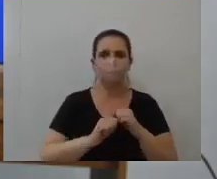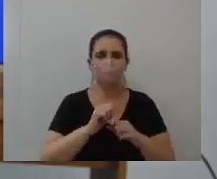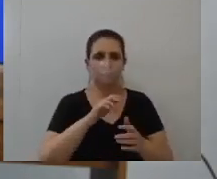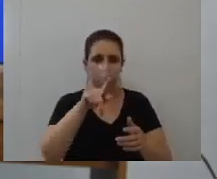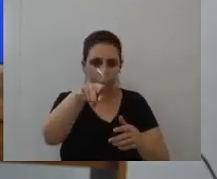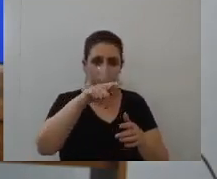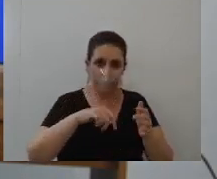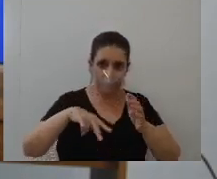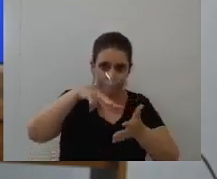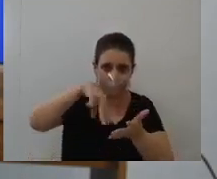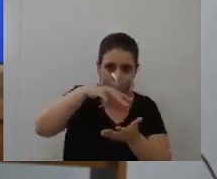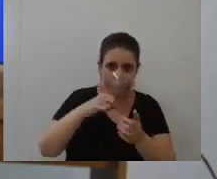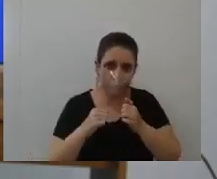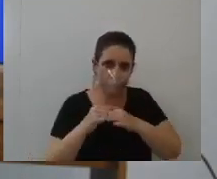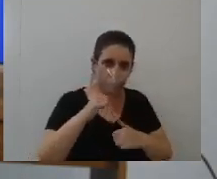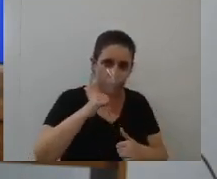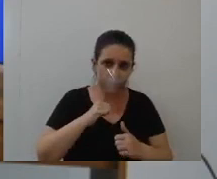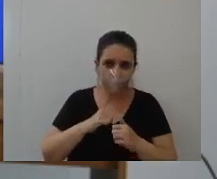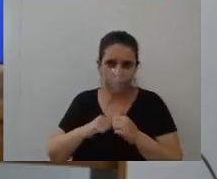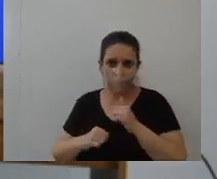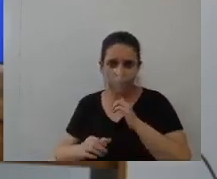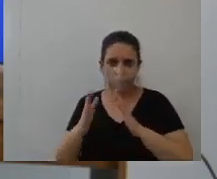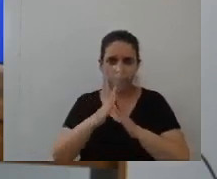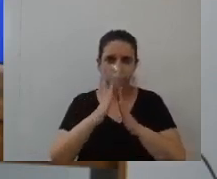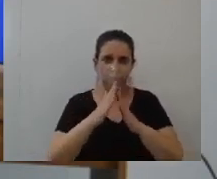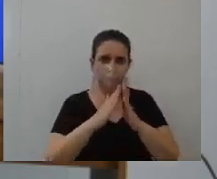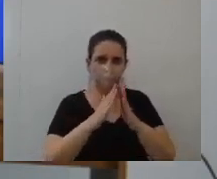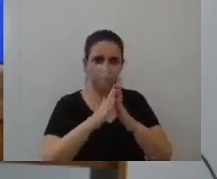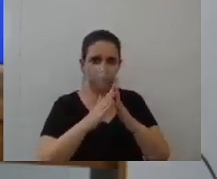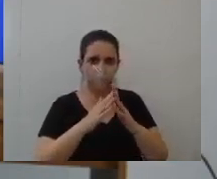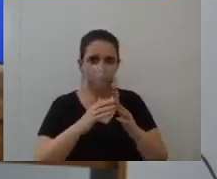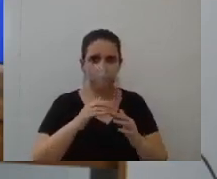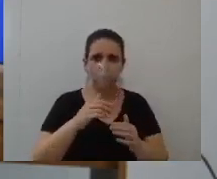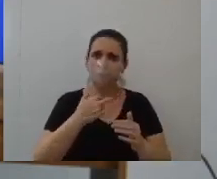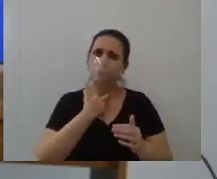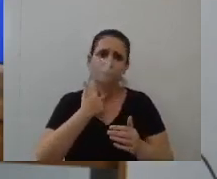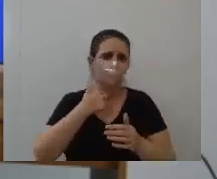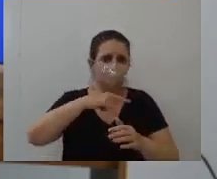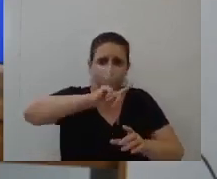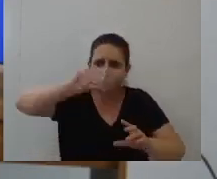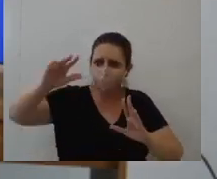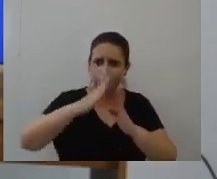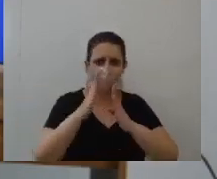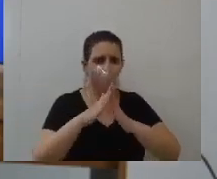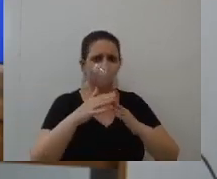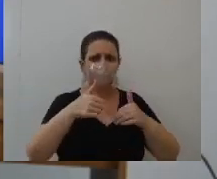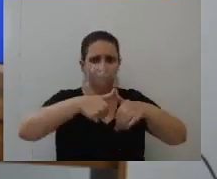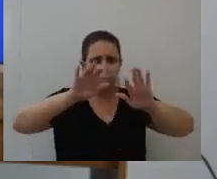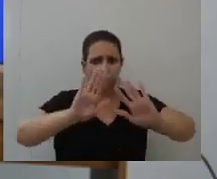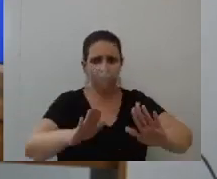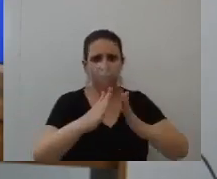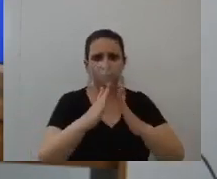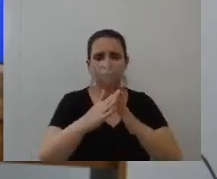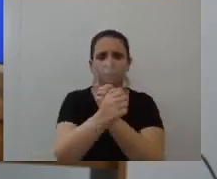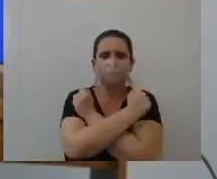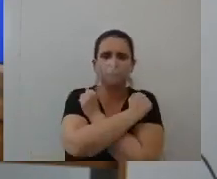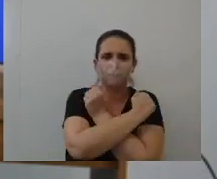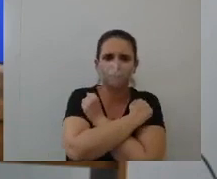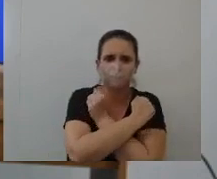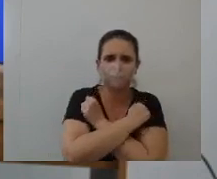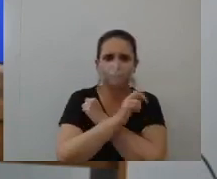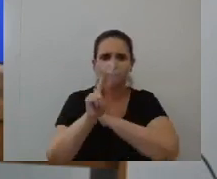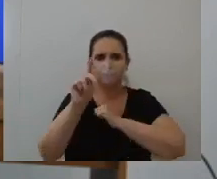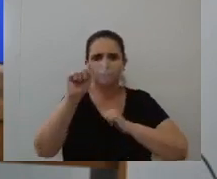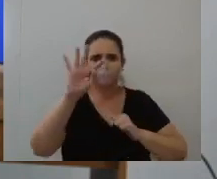em casa? É tanta luz. É o jeito, meu filho, não pode sair. Segura, vai. Me faço de boba só pra Um abraço pra